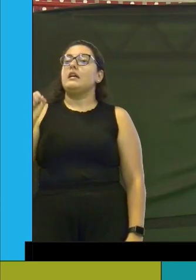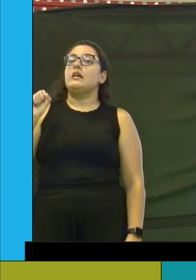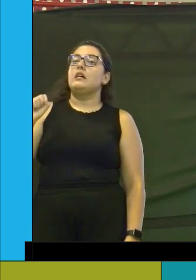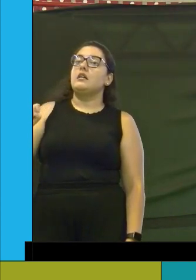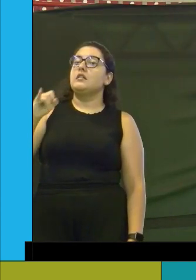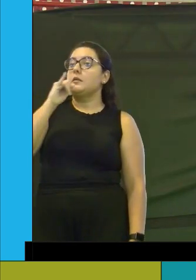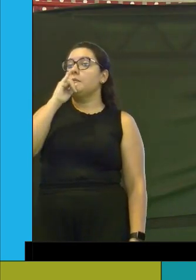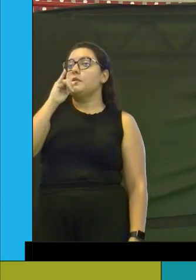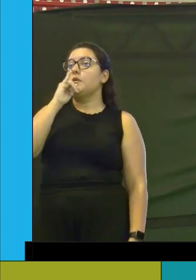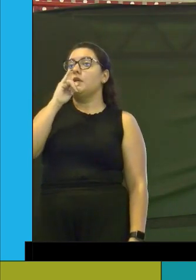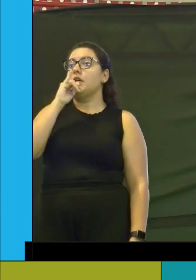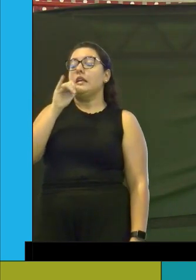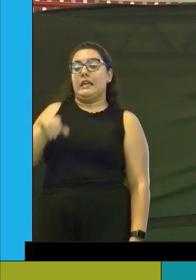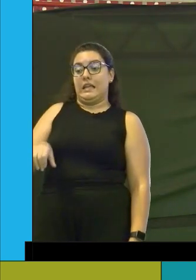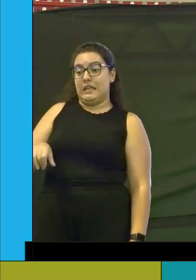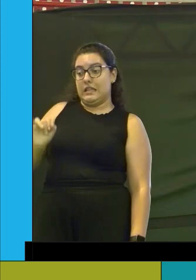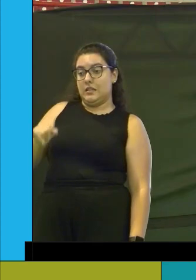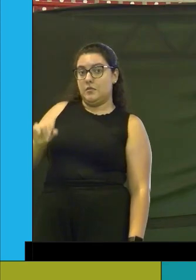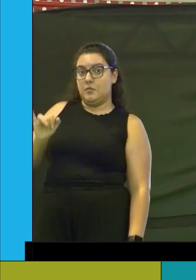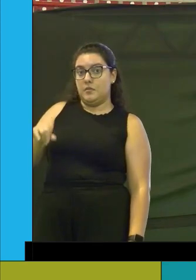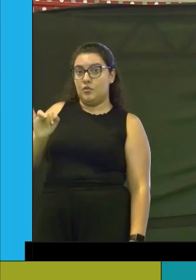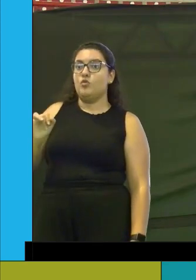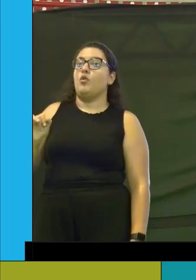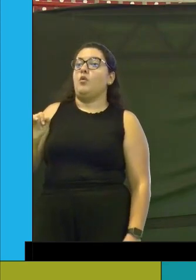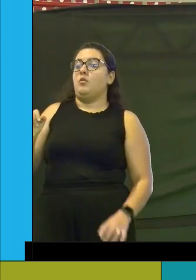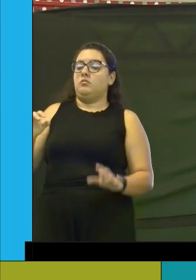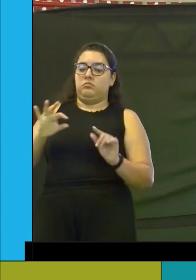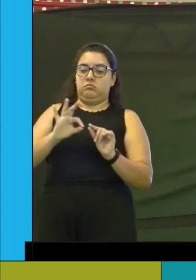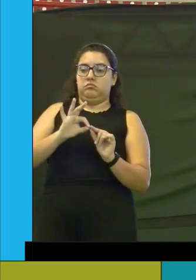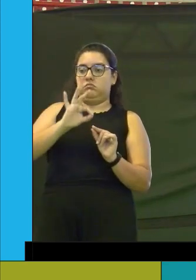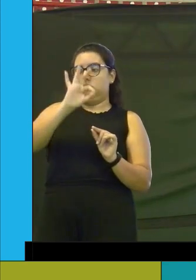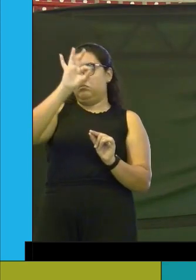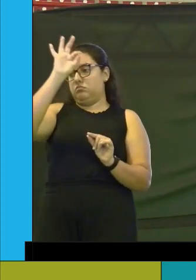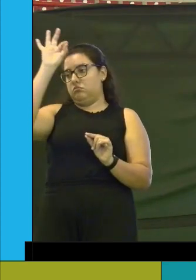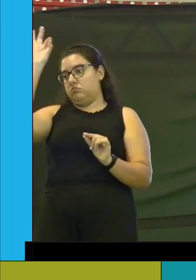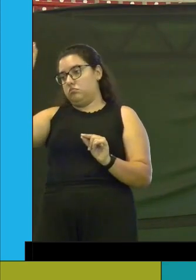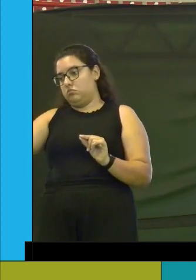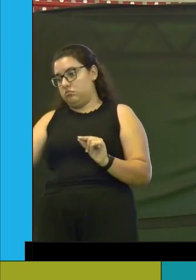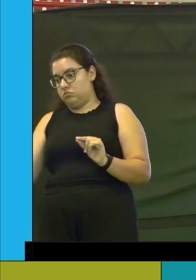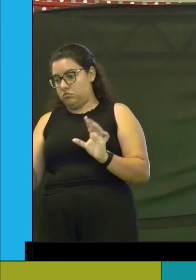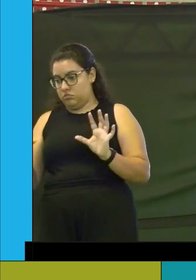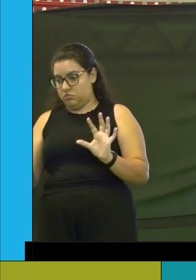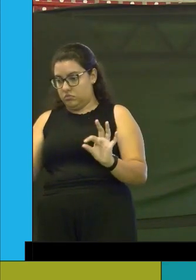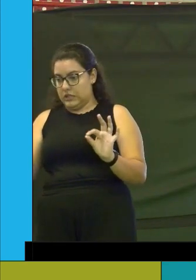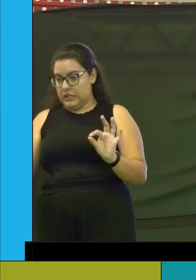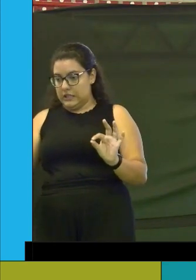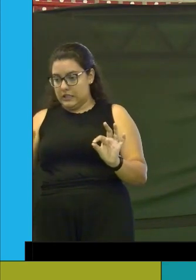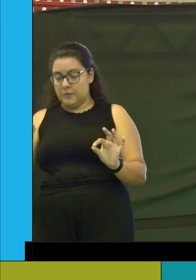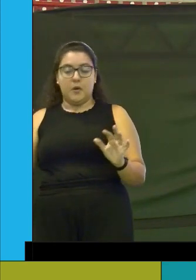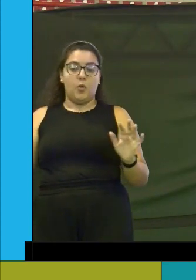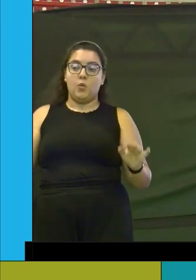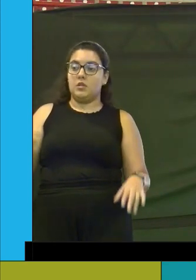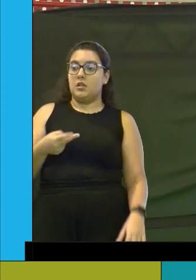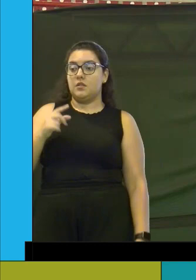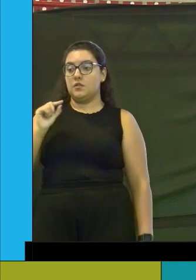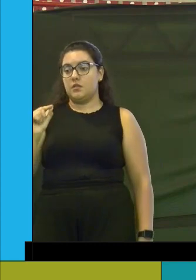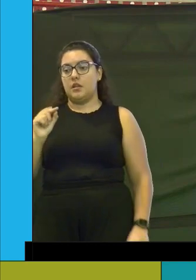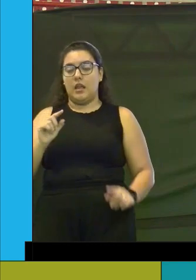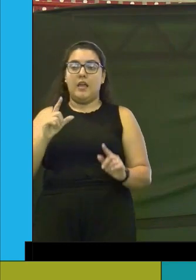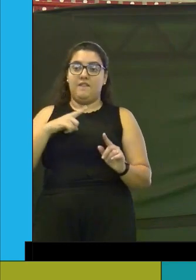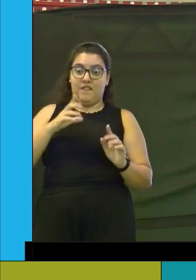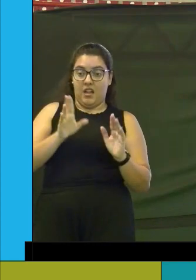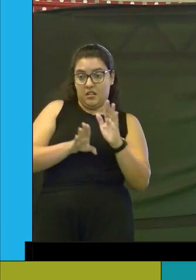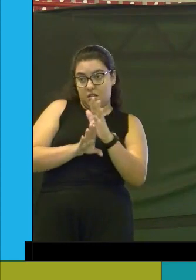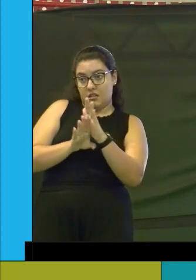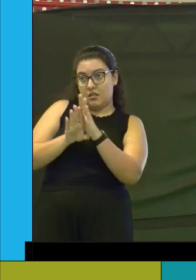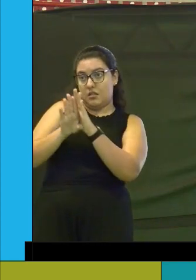ele toca o eixo do Y, quando ele toca a origem, o que é que acontece com o gráfico? Ele está